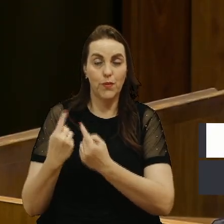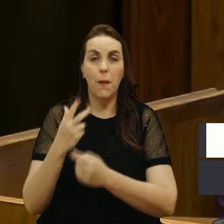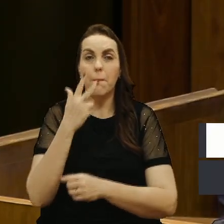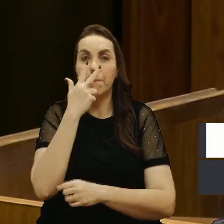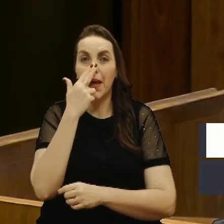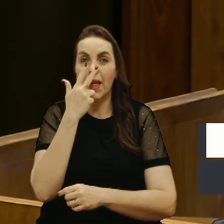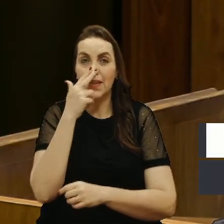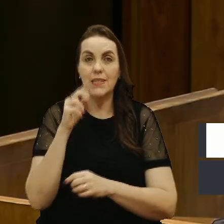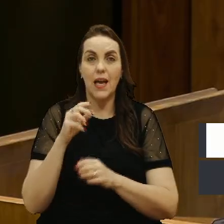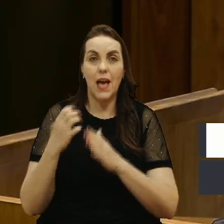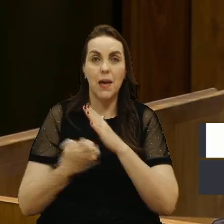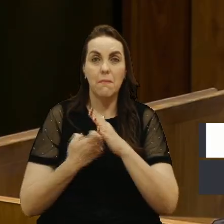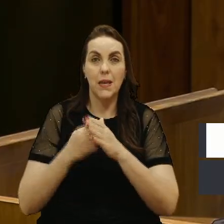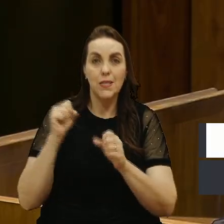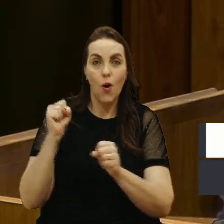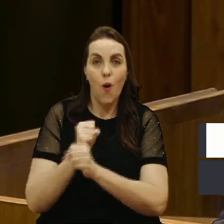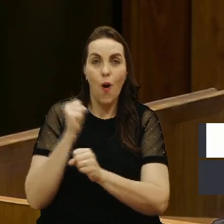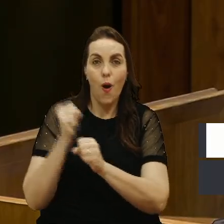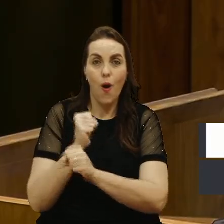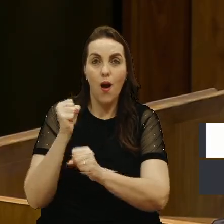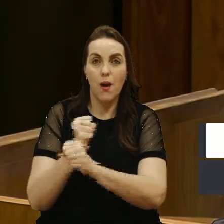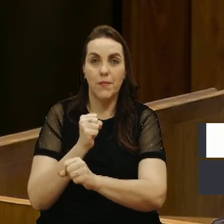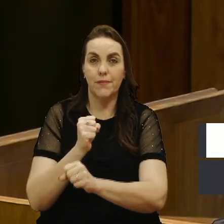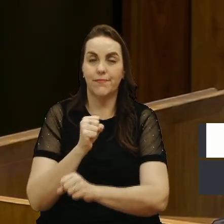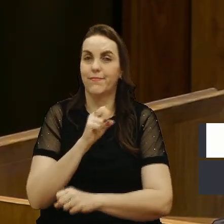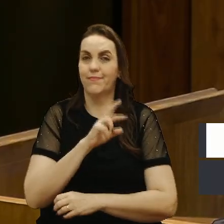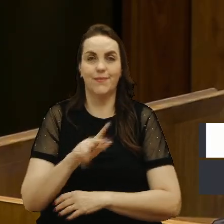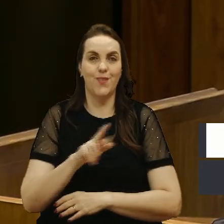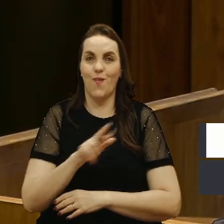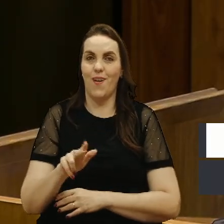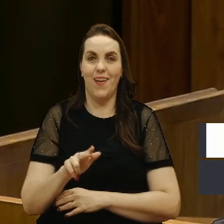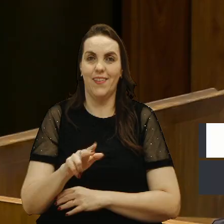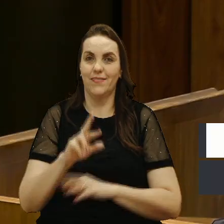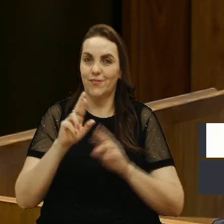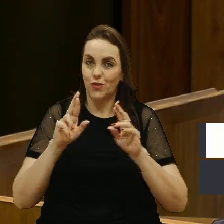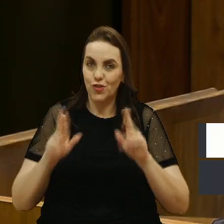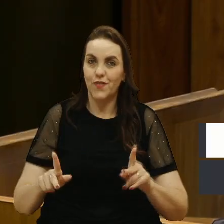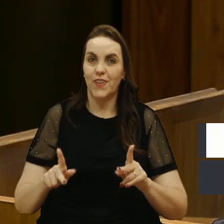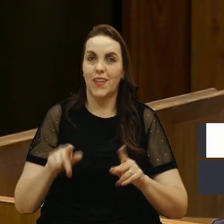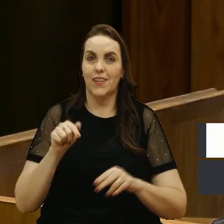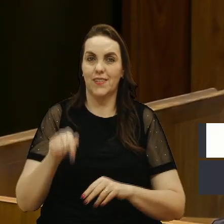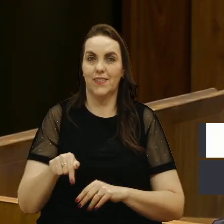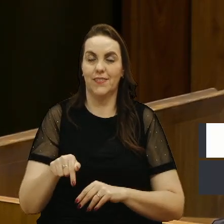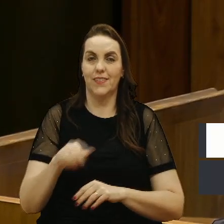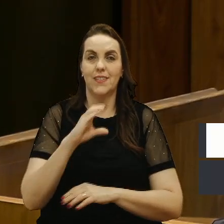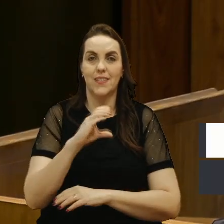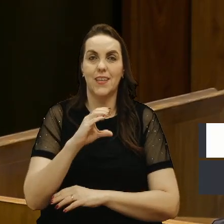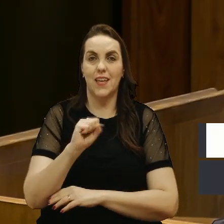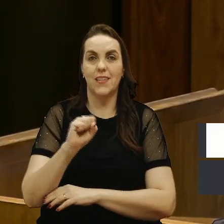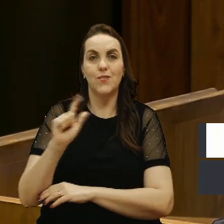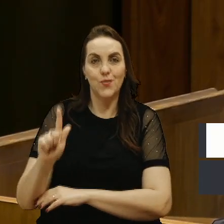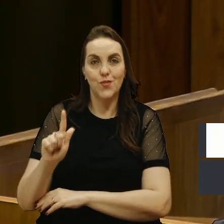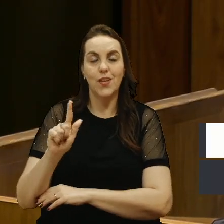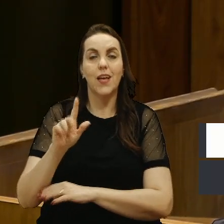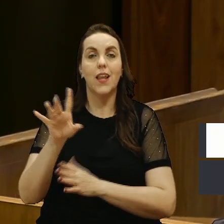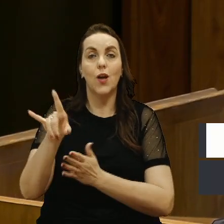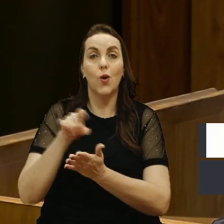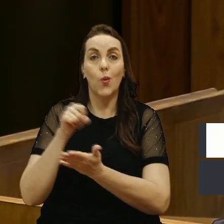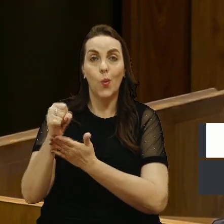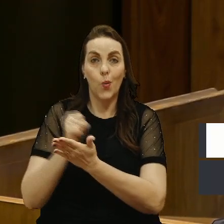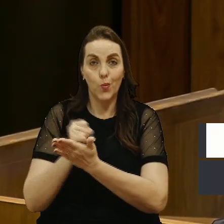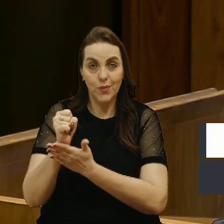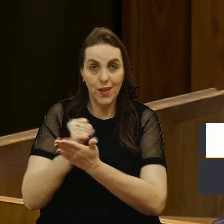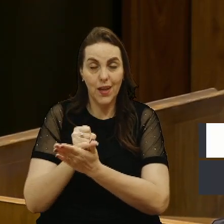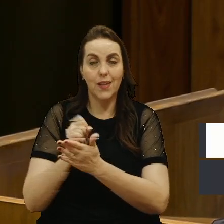empresa em que faz obras, que não é o caso de uma concessionária, muito menos da CSG. A CSG ela contrata obras,